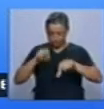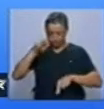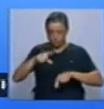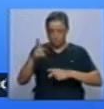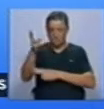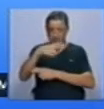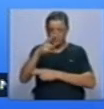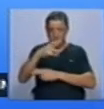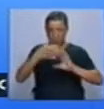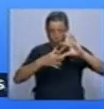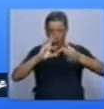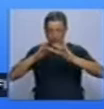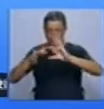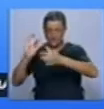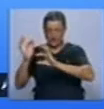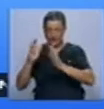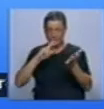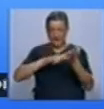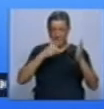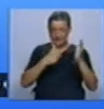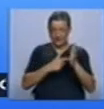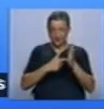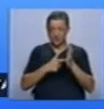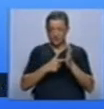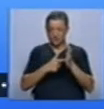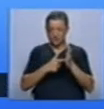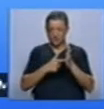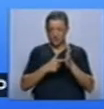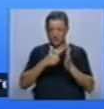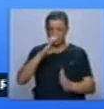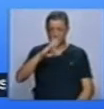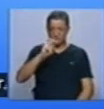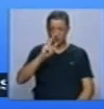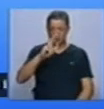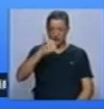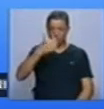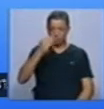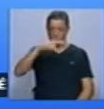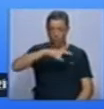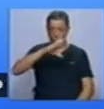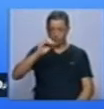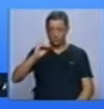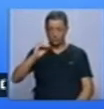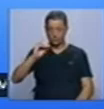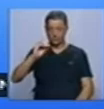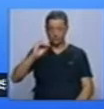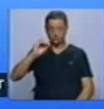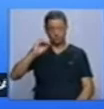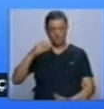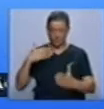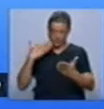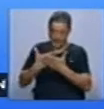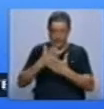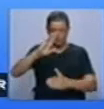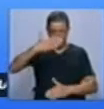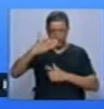piscina olímpica. E, portanto, esta tecnologia conseguiu identificar este carbono que foi gerado por uma das primeiras estrelas. E, portanto,